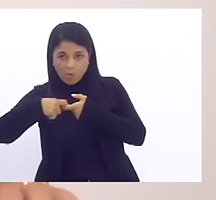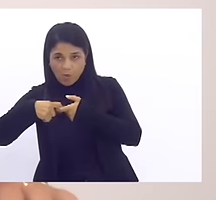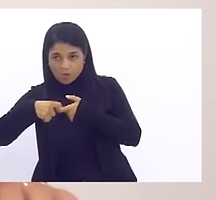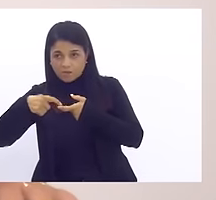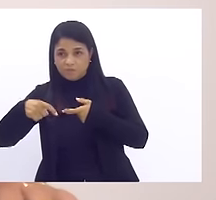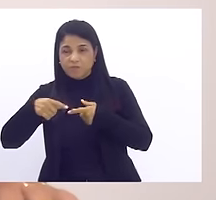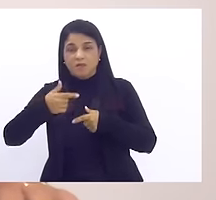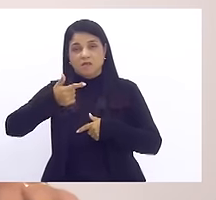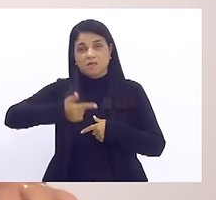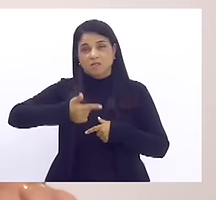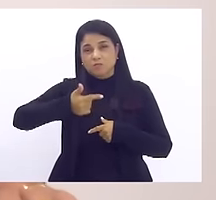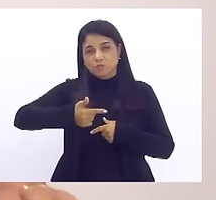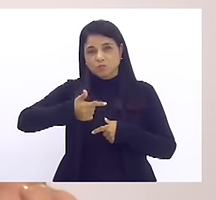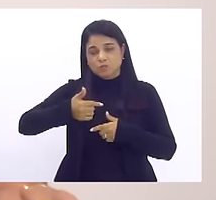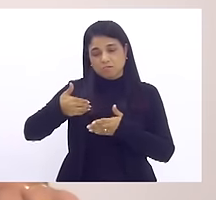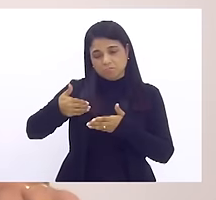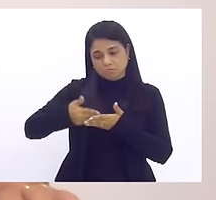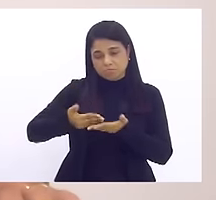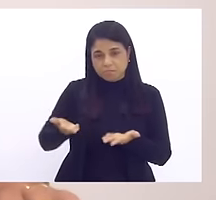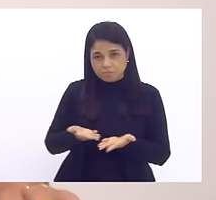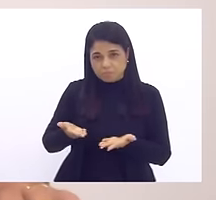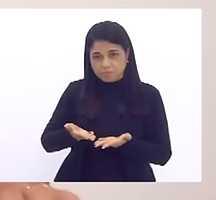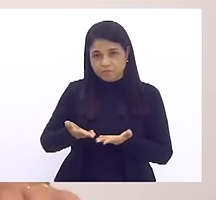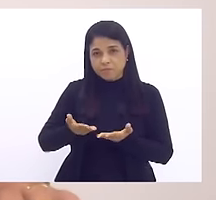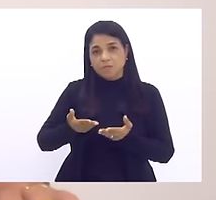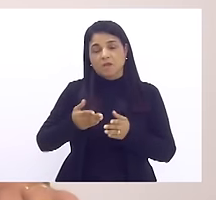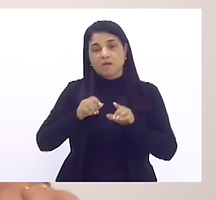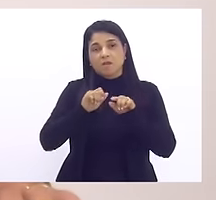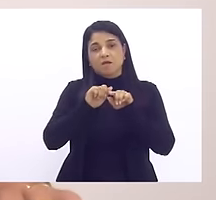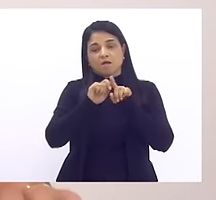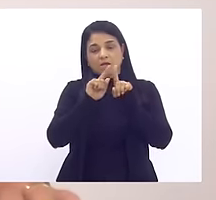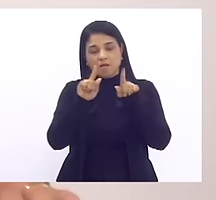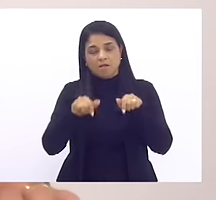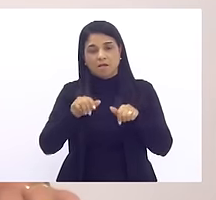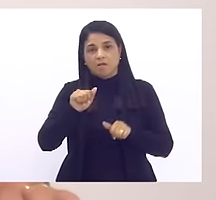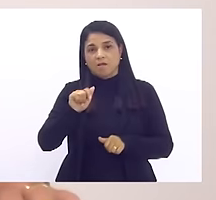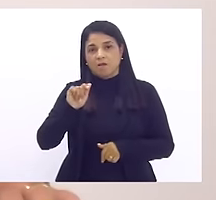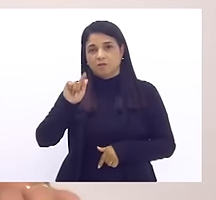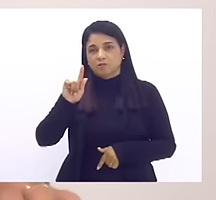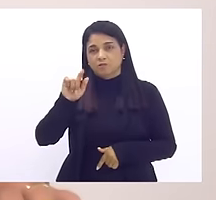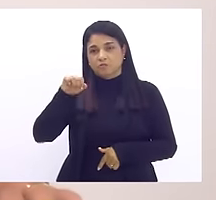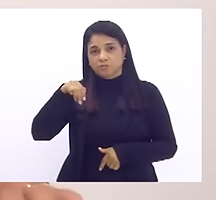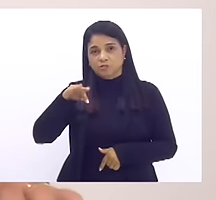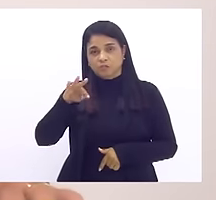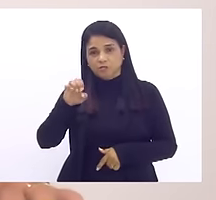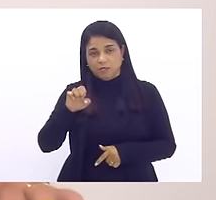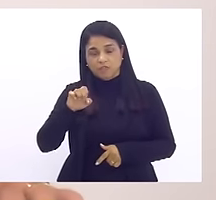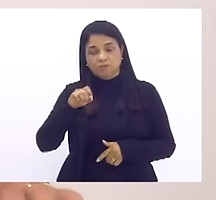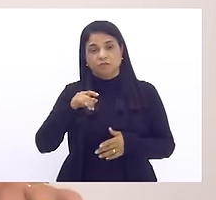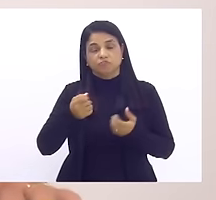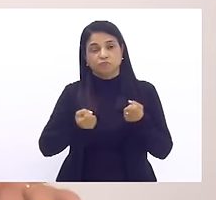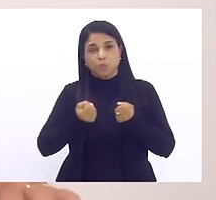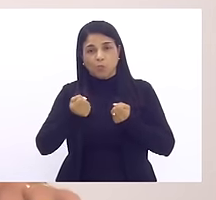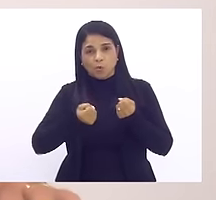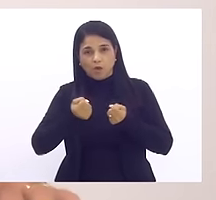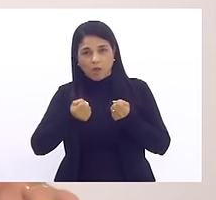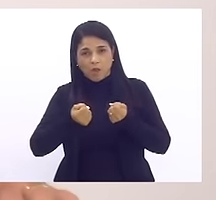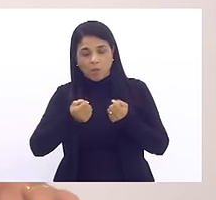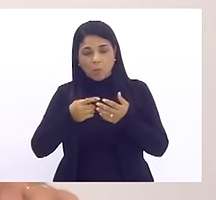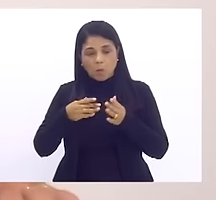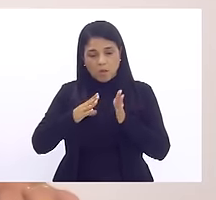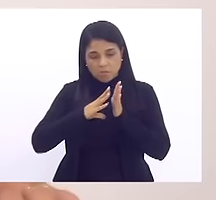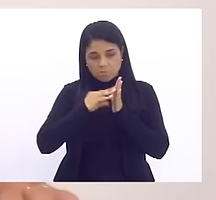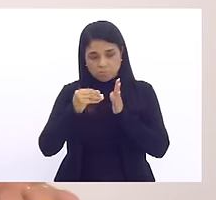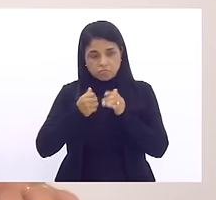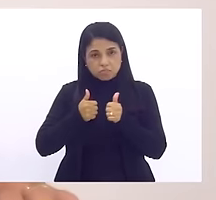a segunda mais recente agora onde a gente do Detro num carro diz caracterizado perseguiram uma van na rodovia